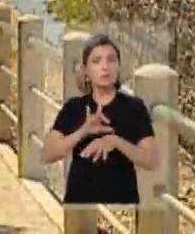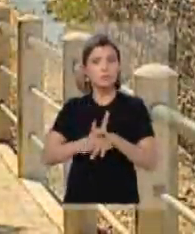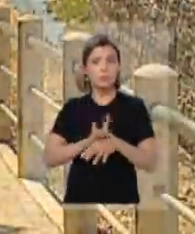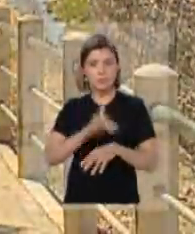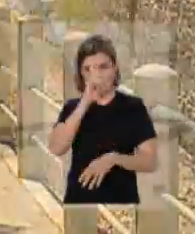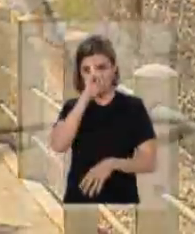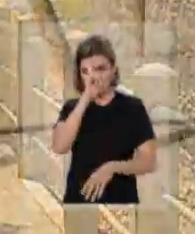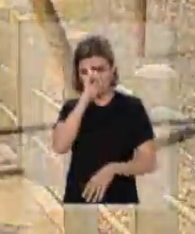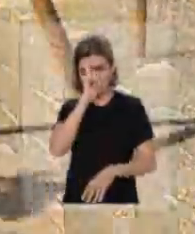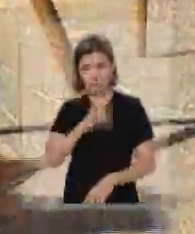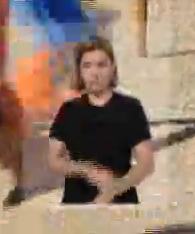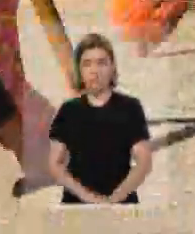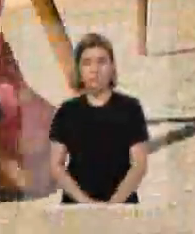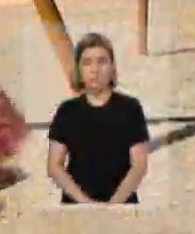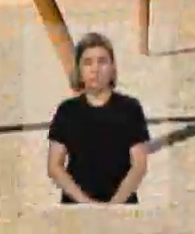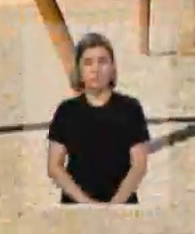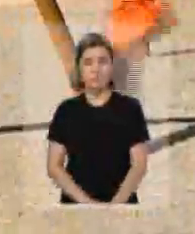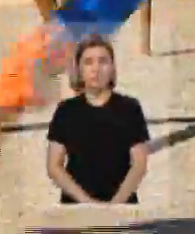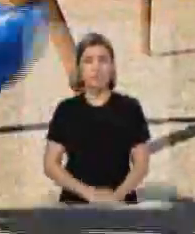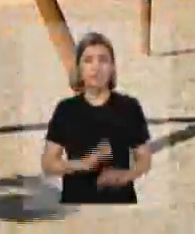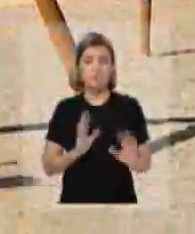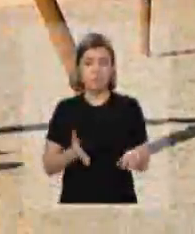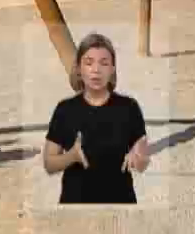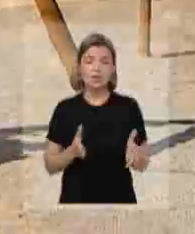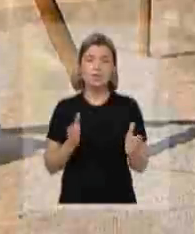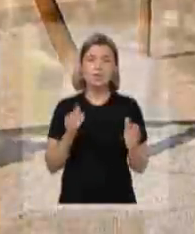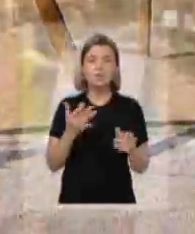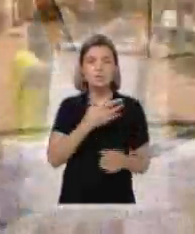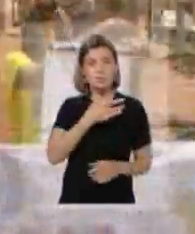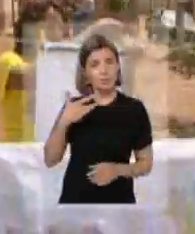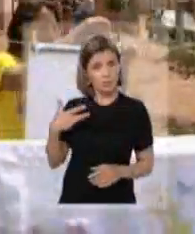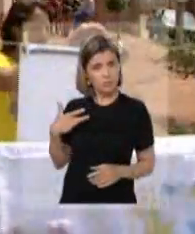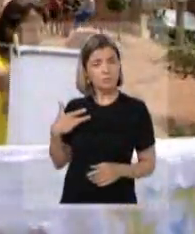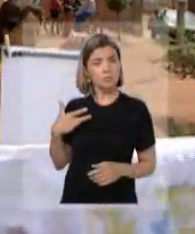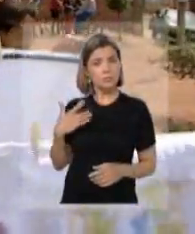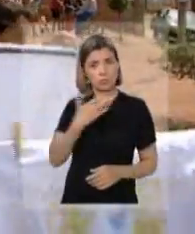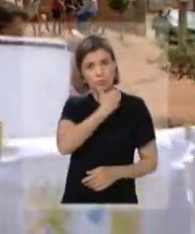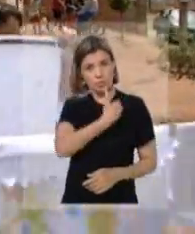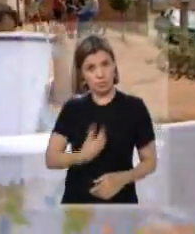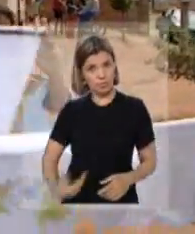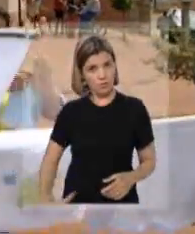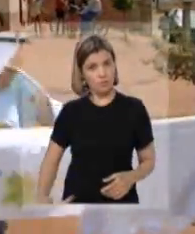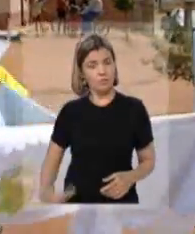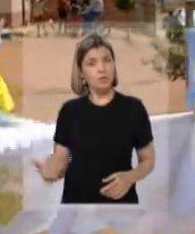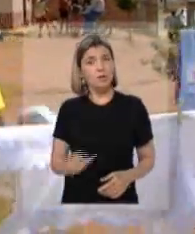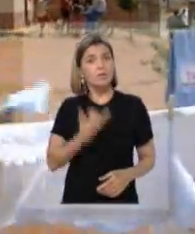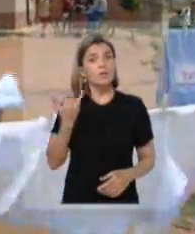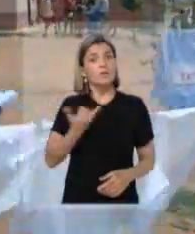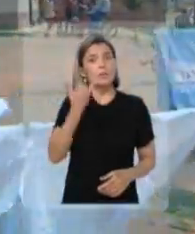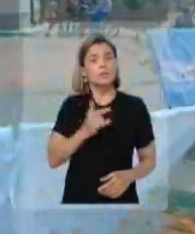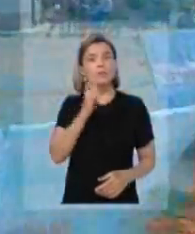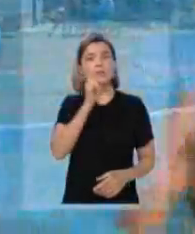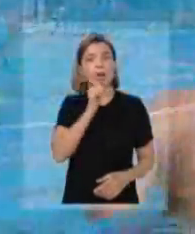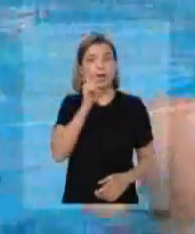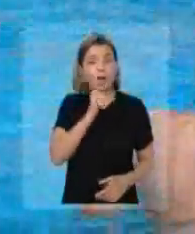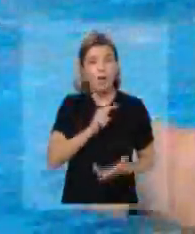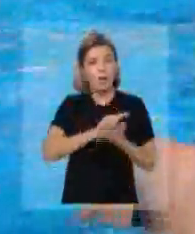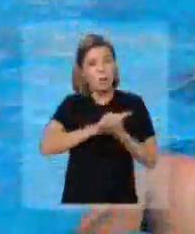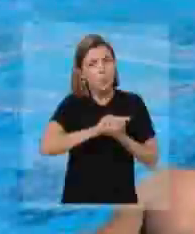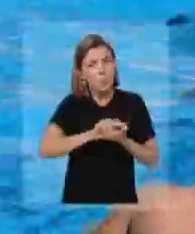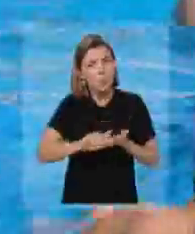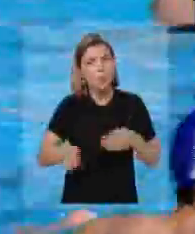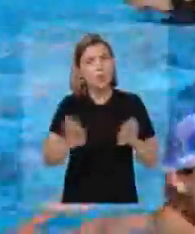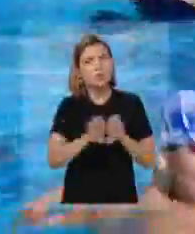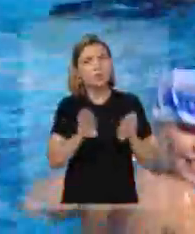$,00 em tratamento de saúde. Juntamente com outras políticas de saúde pública, maior acesso ao